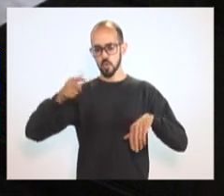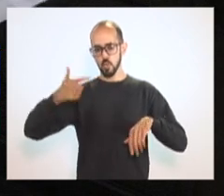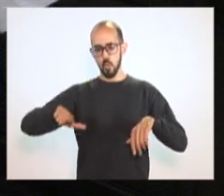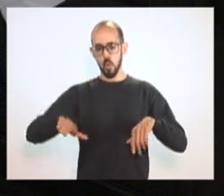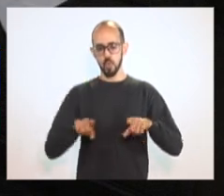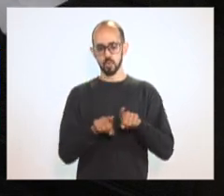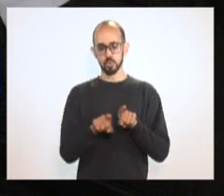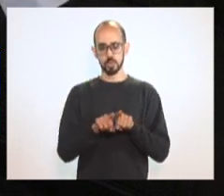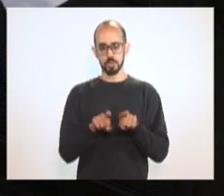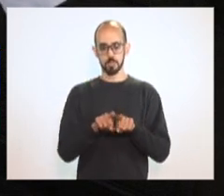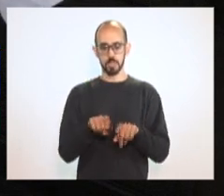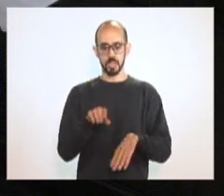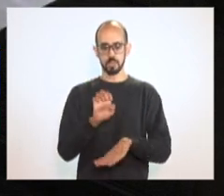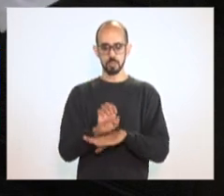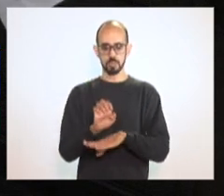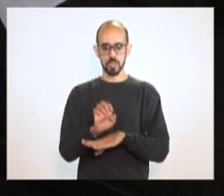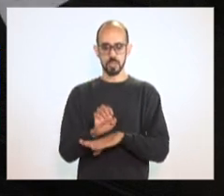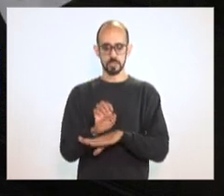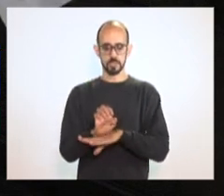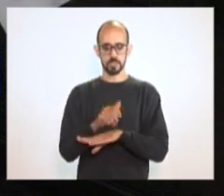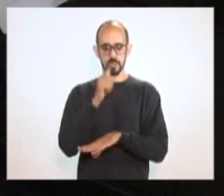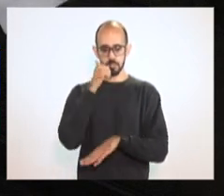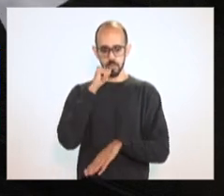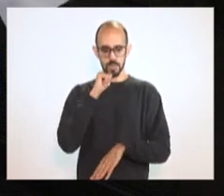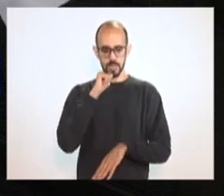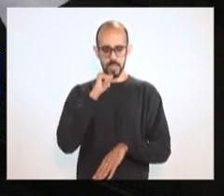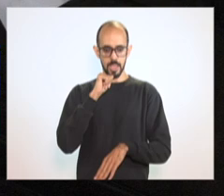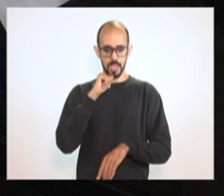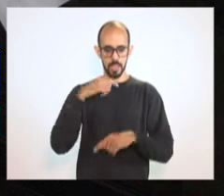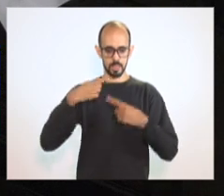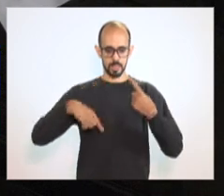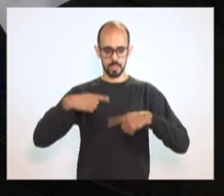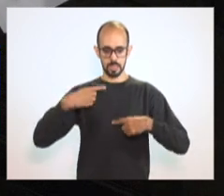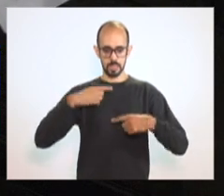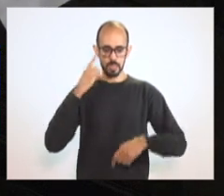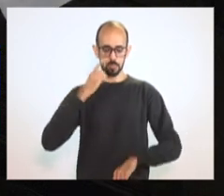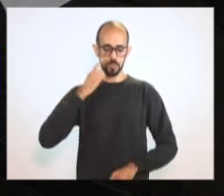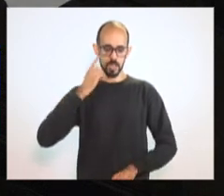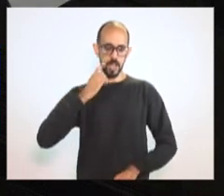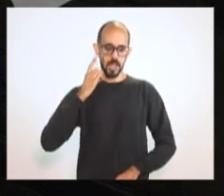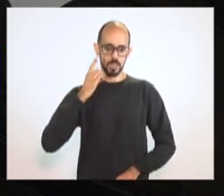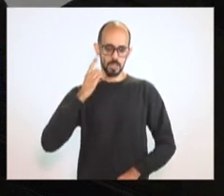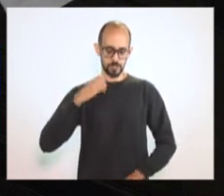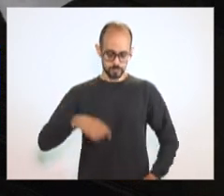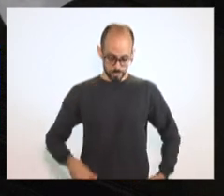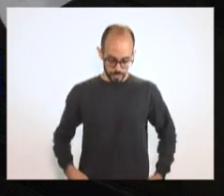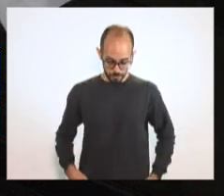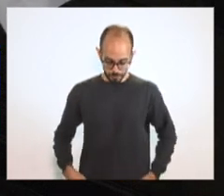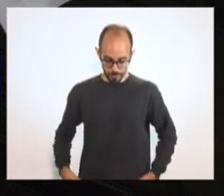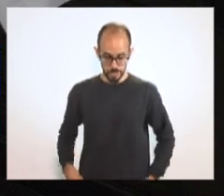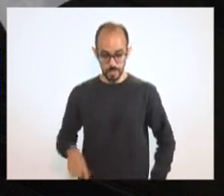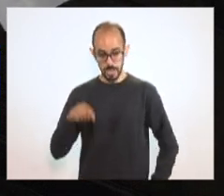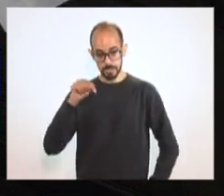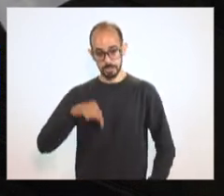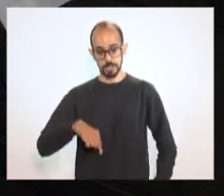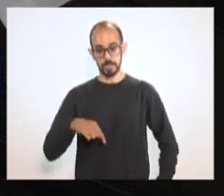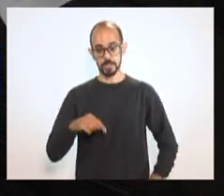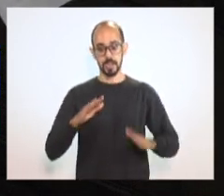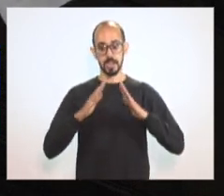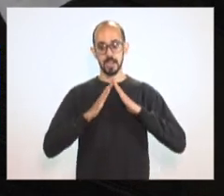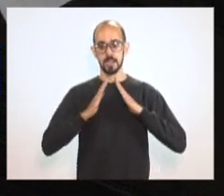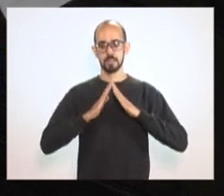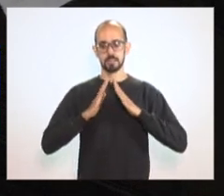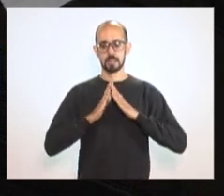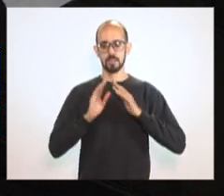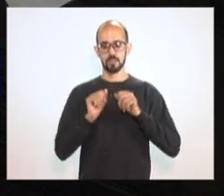ao estatuto da mulher parlamentar que justamente essa casa pode colocar e pautar violência política violência